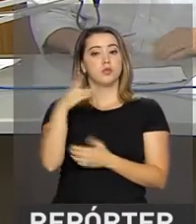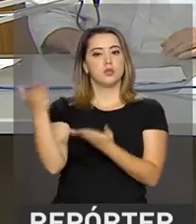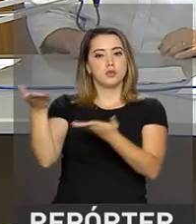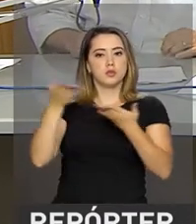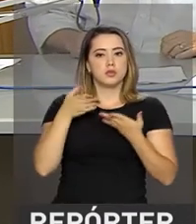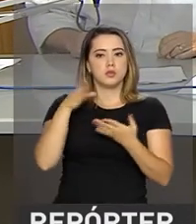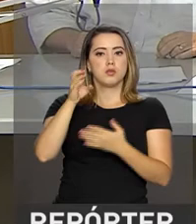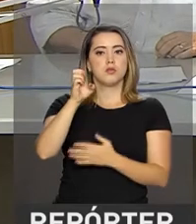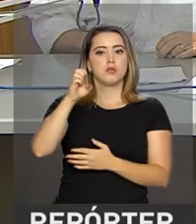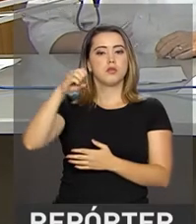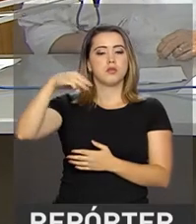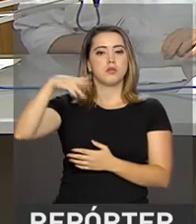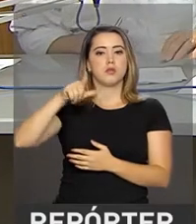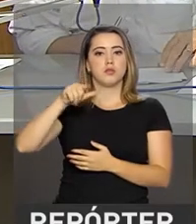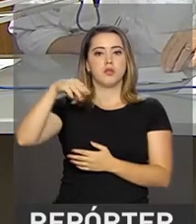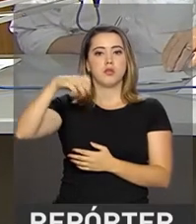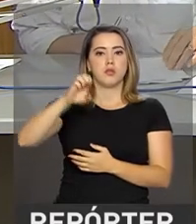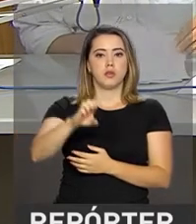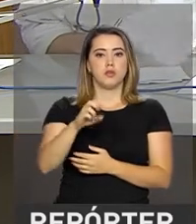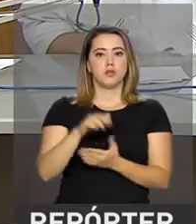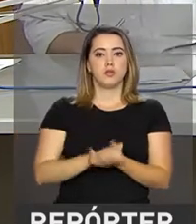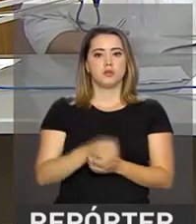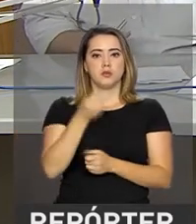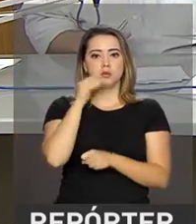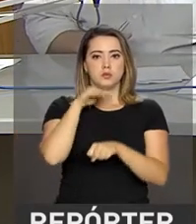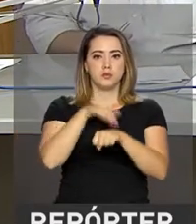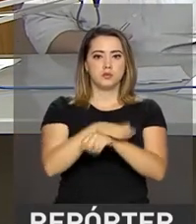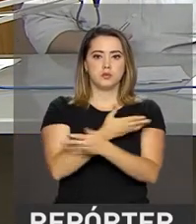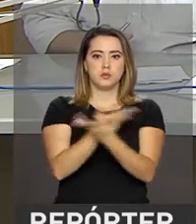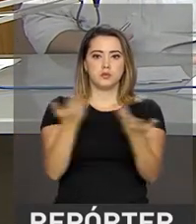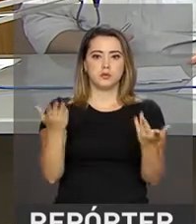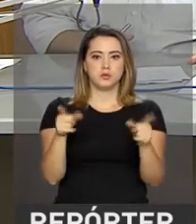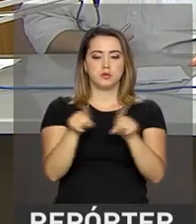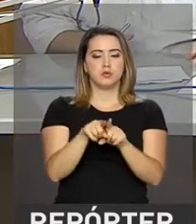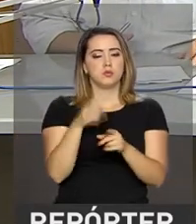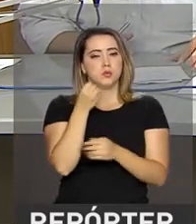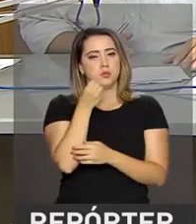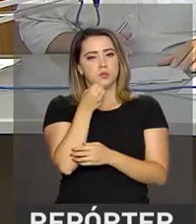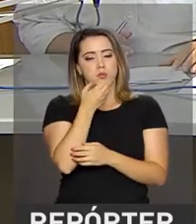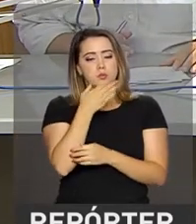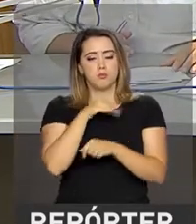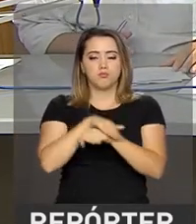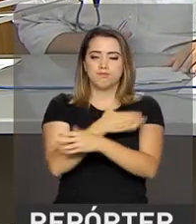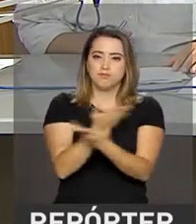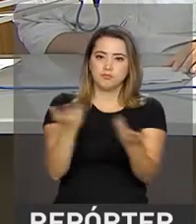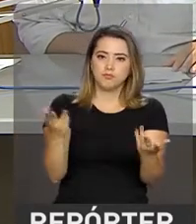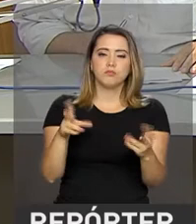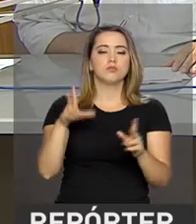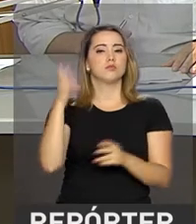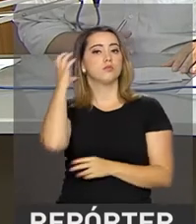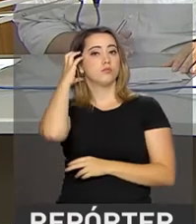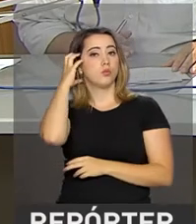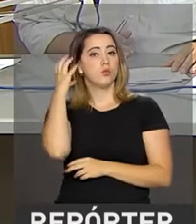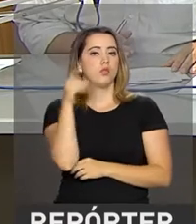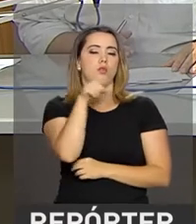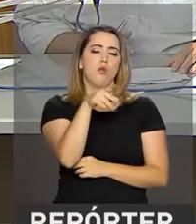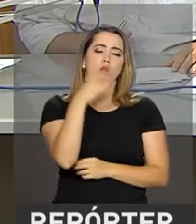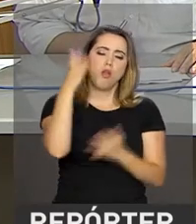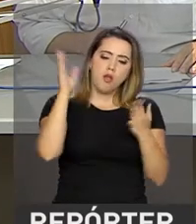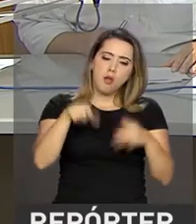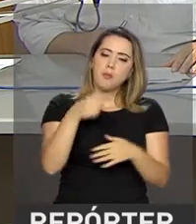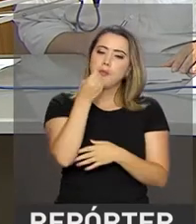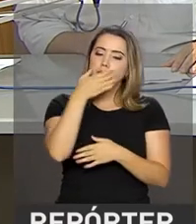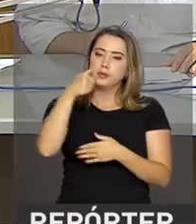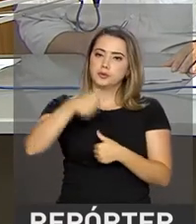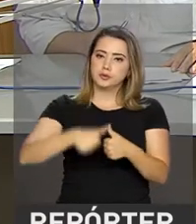mesmo me sesi boa noite diretor boa noite luciano bonetti gabriela é um boa noite a todos nossos ouvintes é um prazer estar aqui mais uma